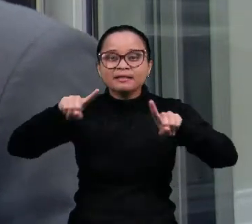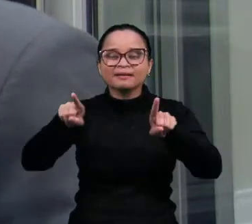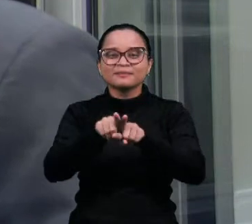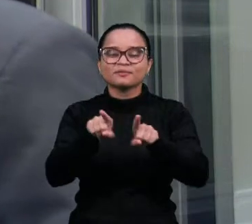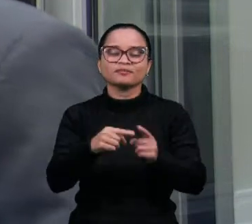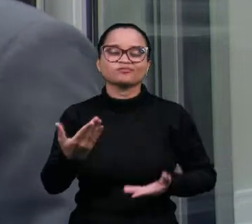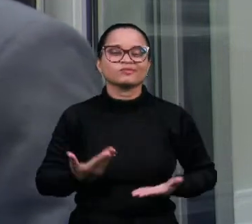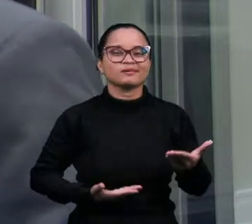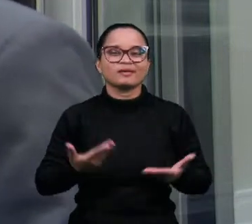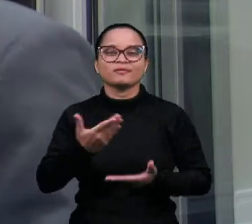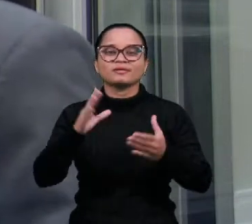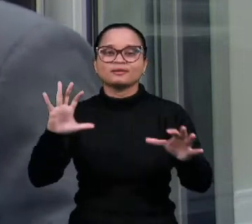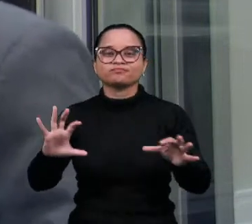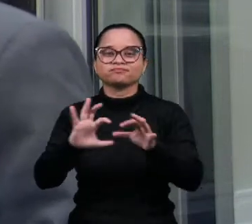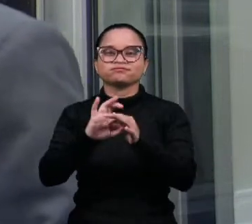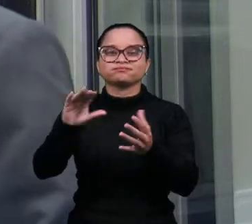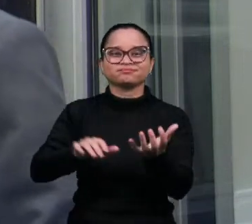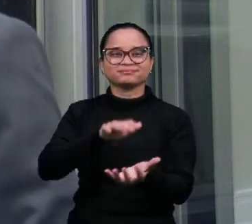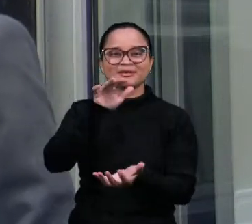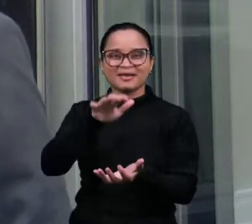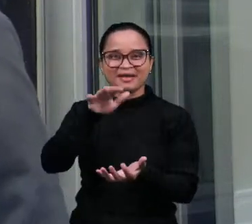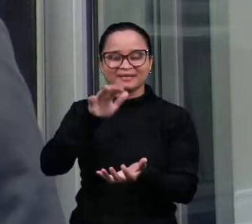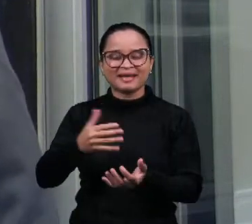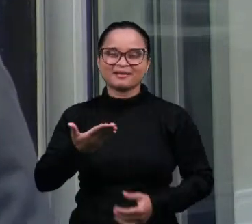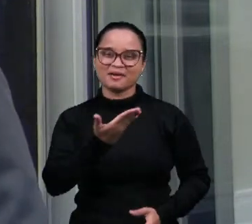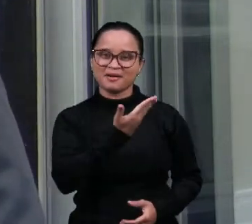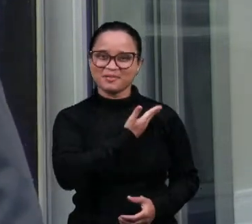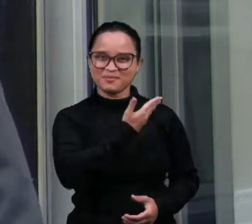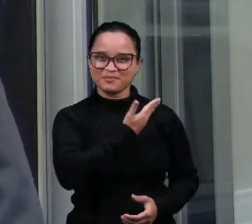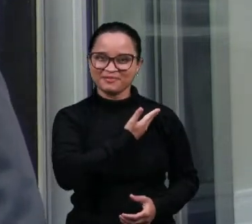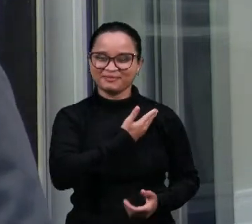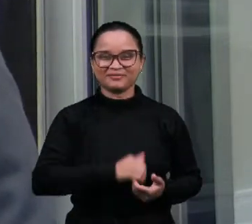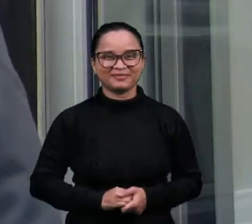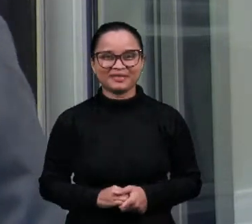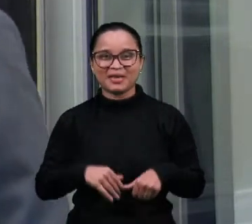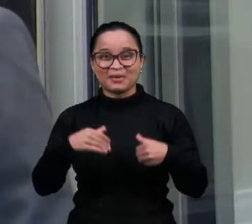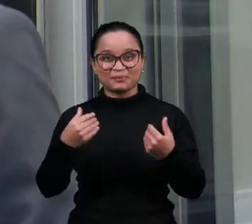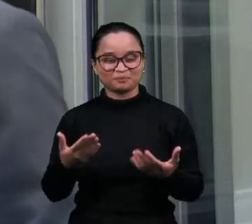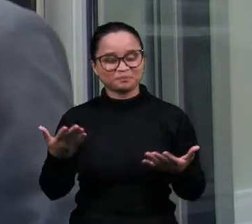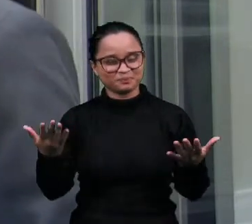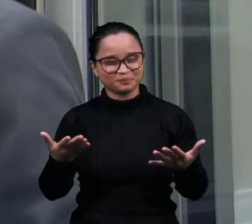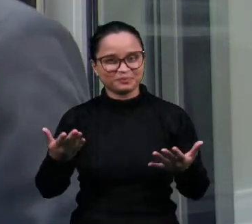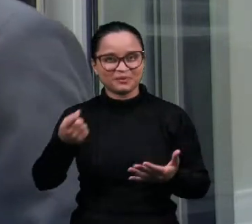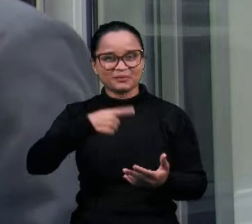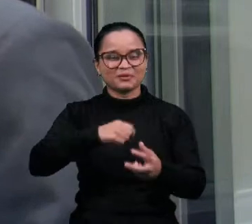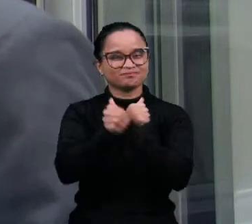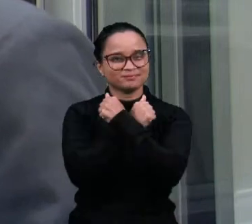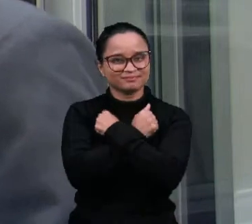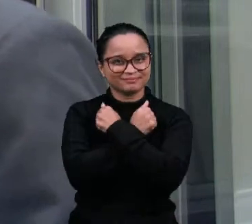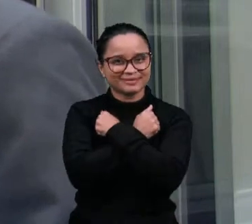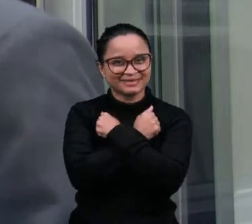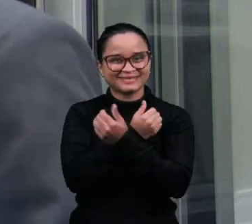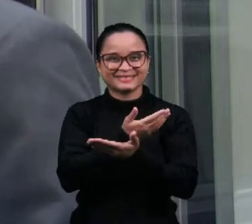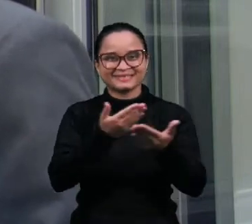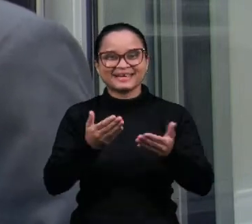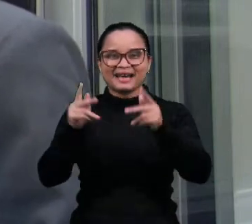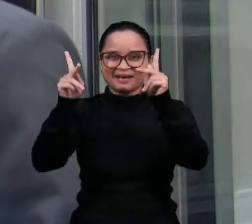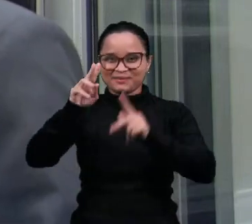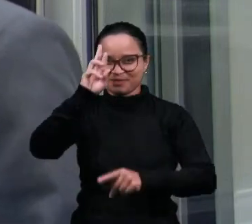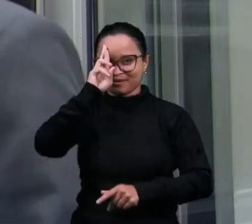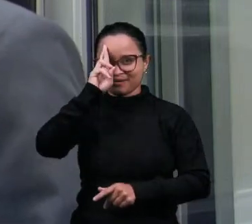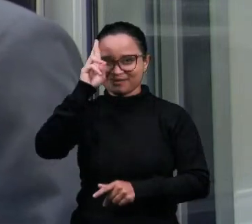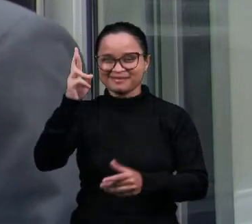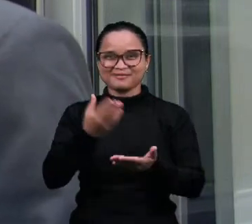estão conectados conosco, nossos amigos. E desde já desejamos já o nosso abraço, a nossa paz do